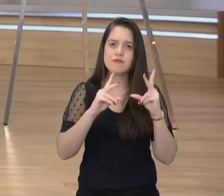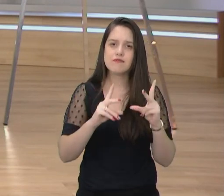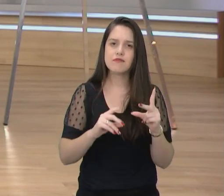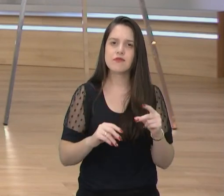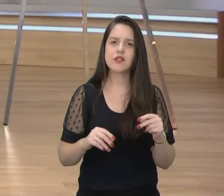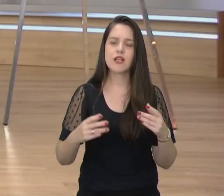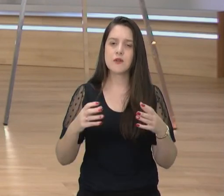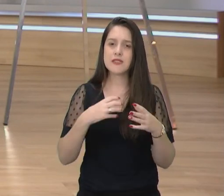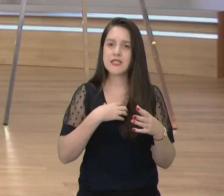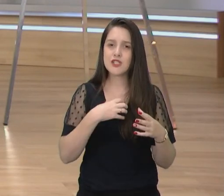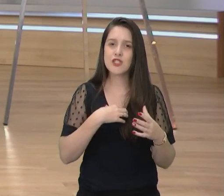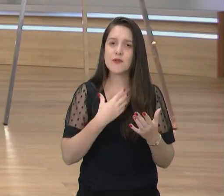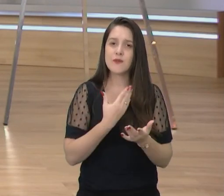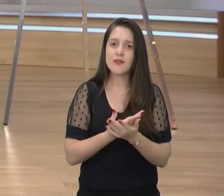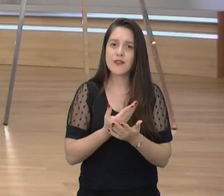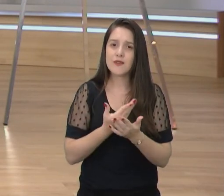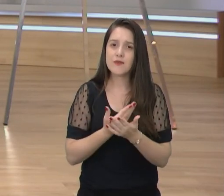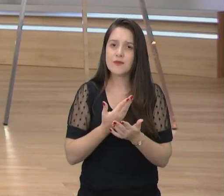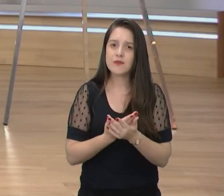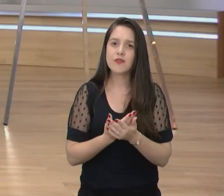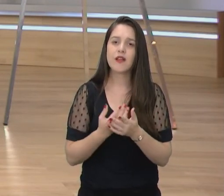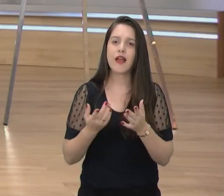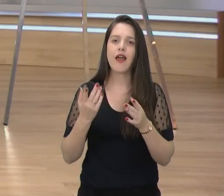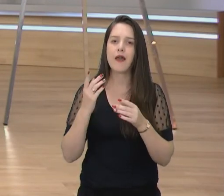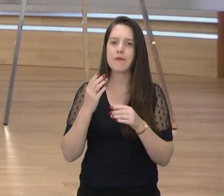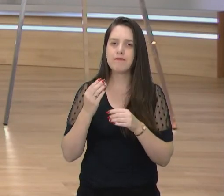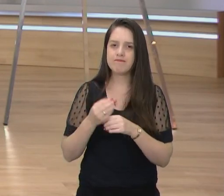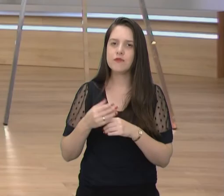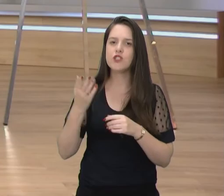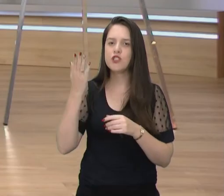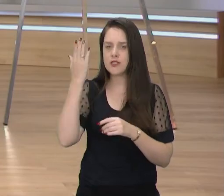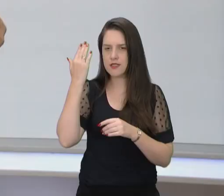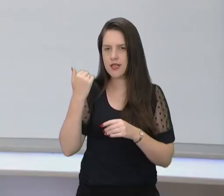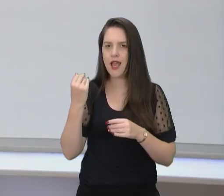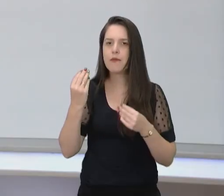dessa aula era justamente colocar em ordem cronológica. A gente já sabe